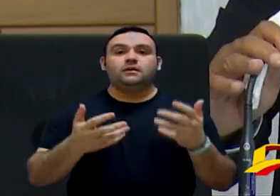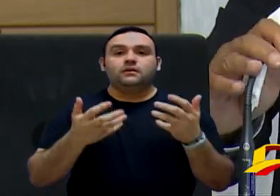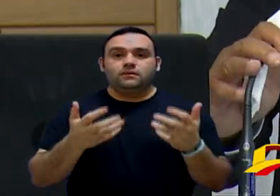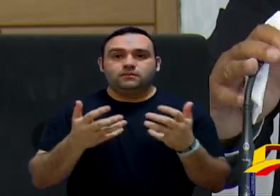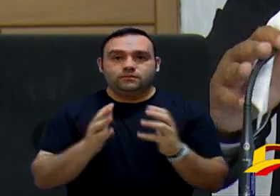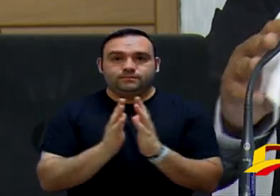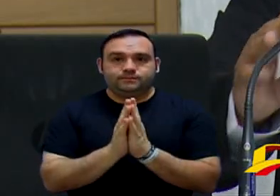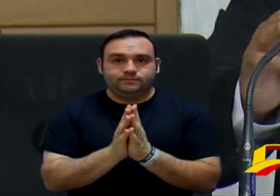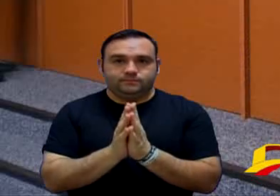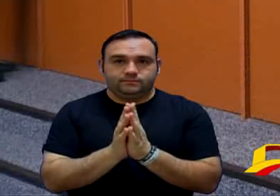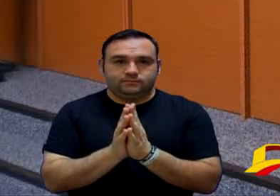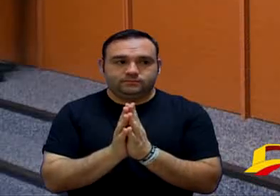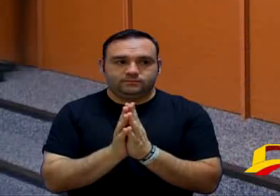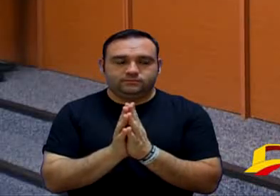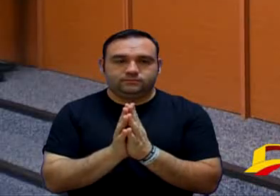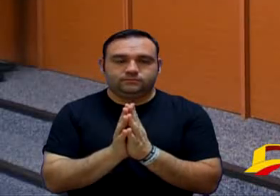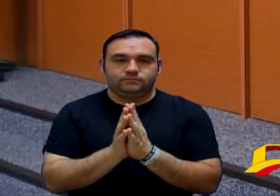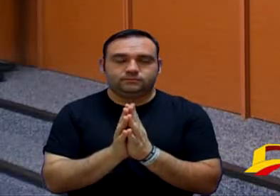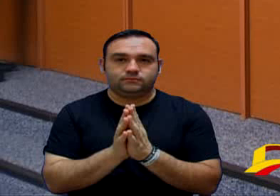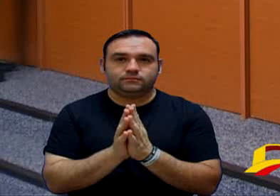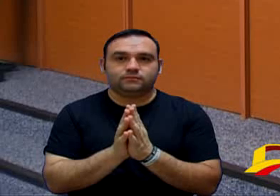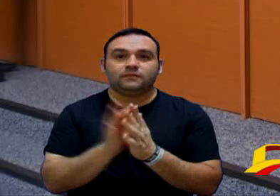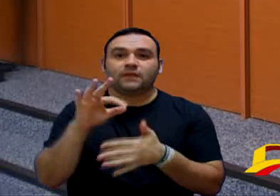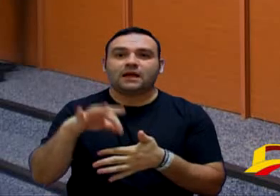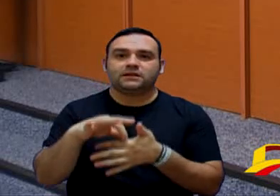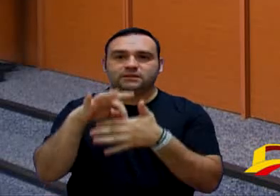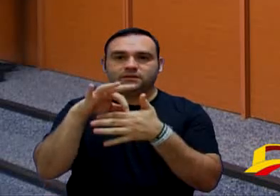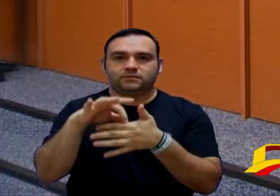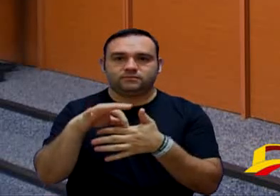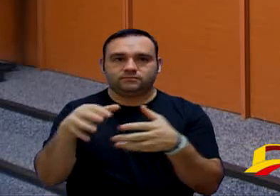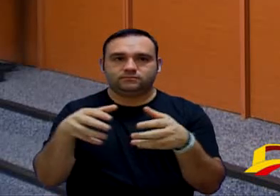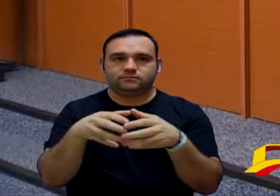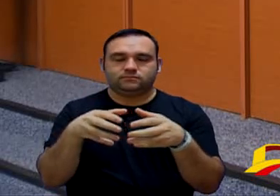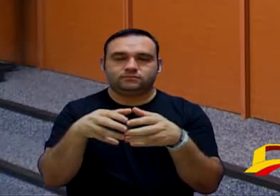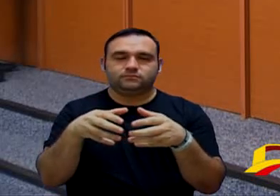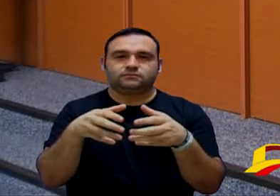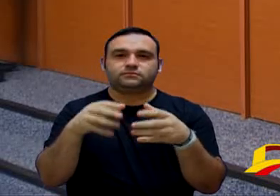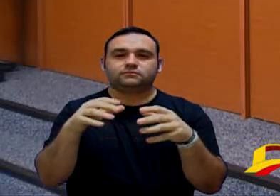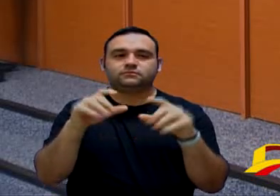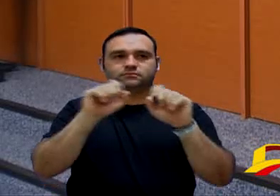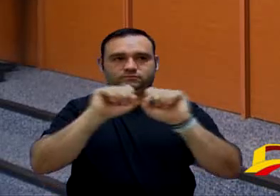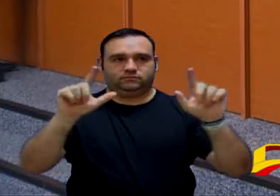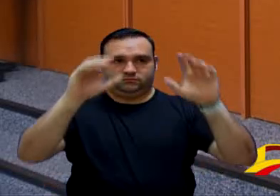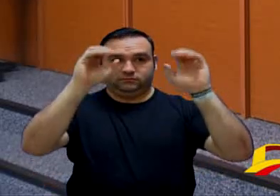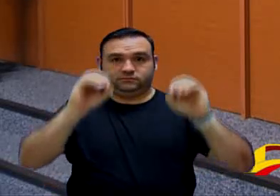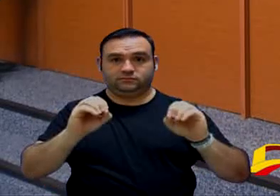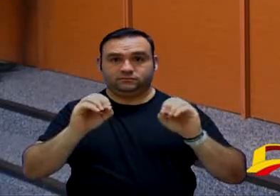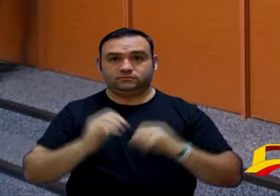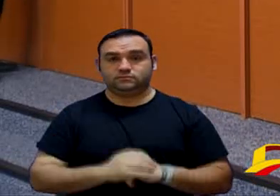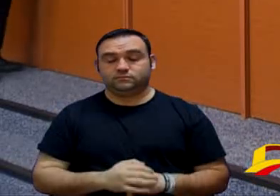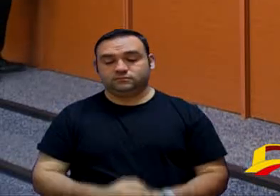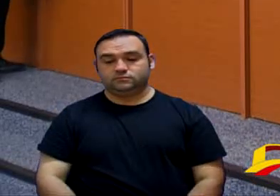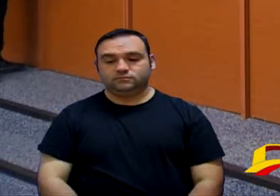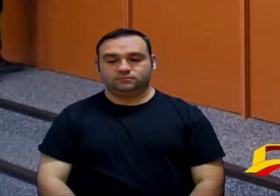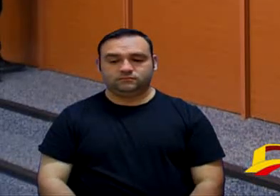que colocar os líder vamos zerar o painel